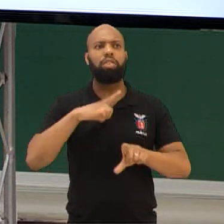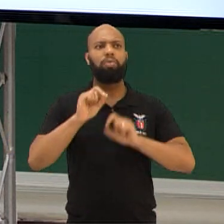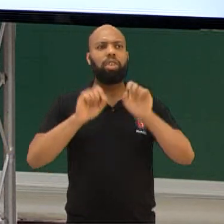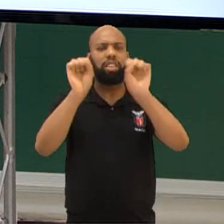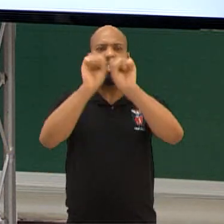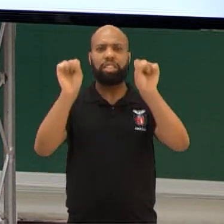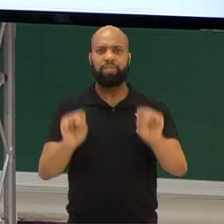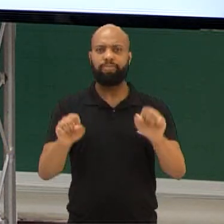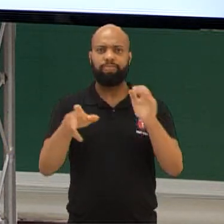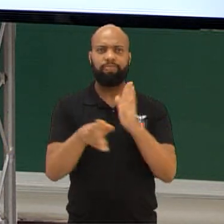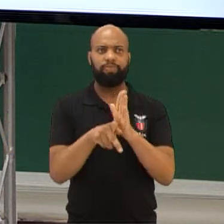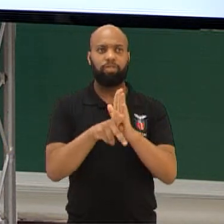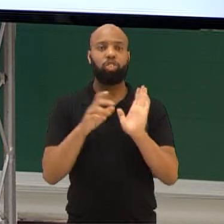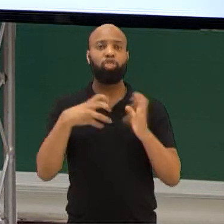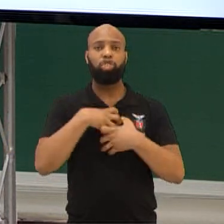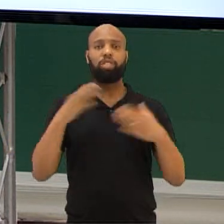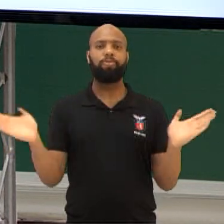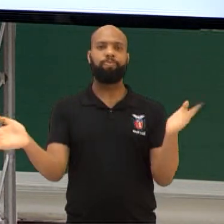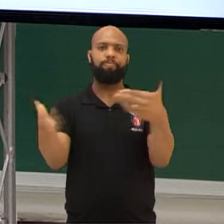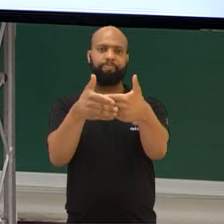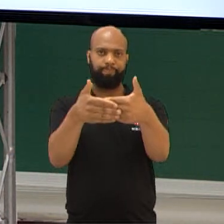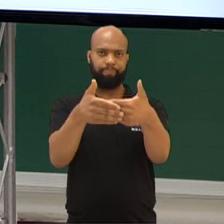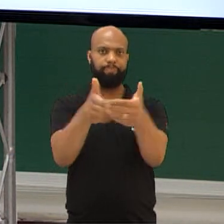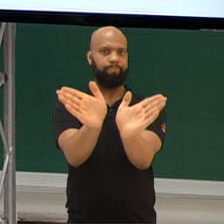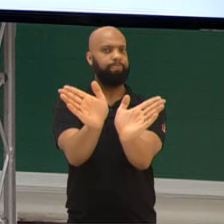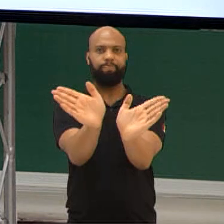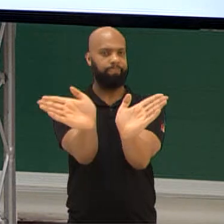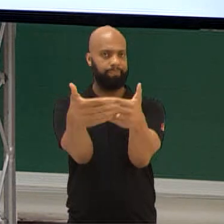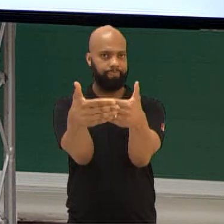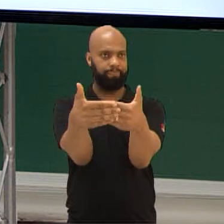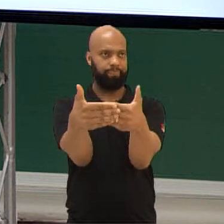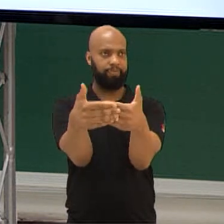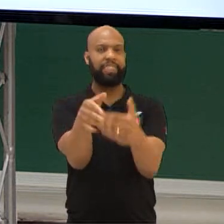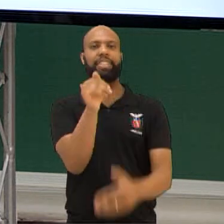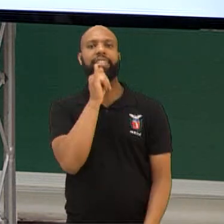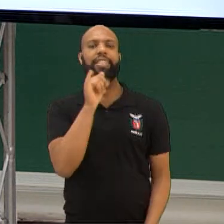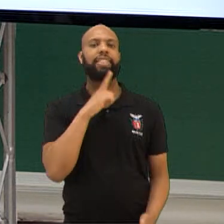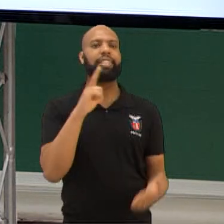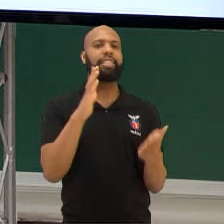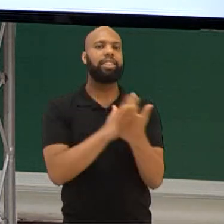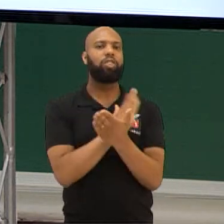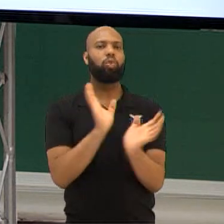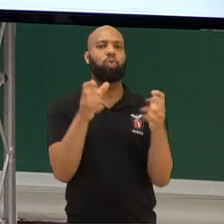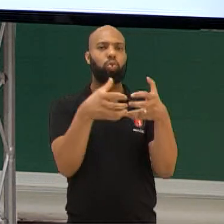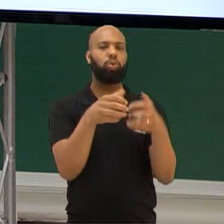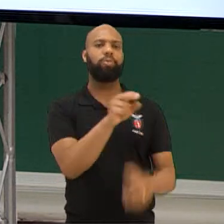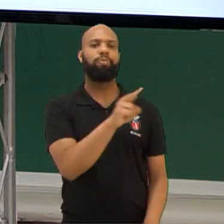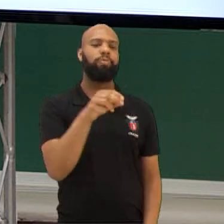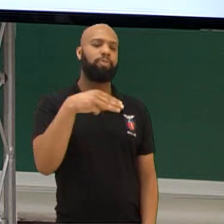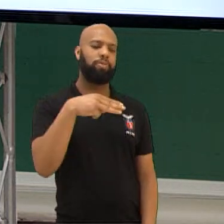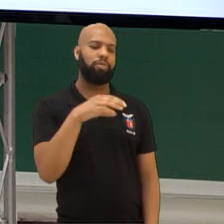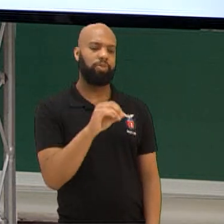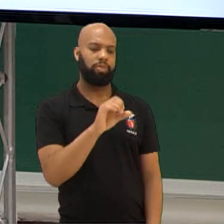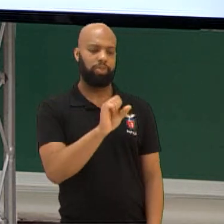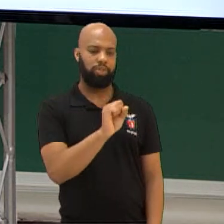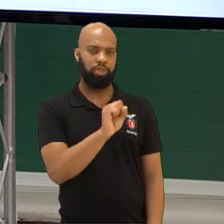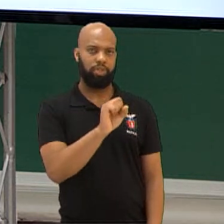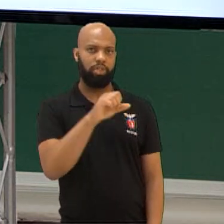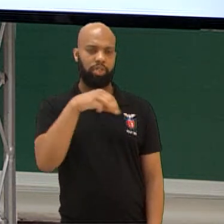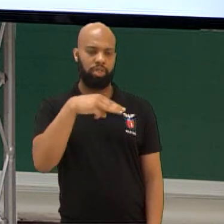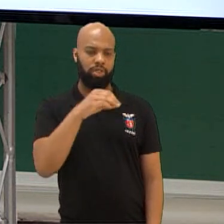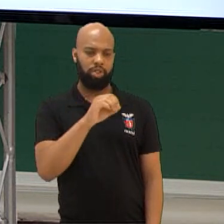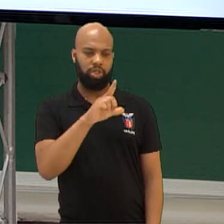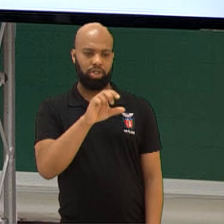sistema circulatório fechado, tá? Diferente de alguns grupos, por exemplo, de moluscos, que vão apresentar o sistema circulatório